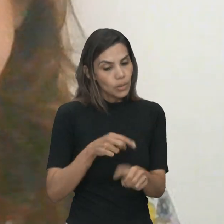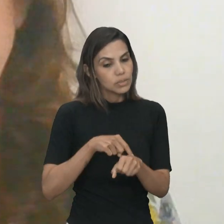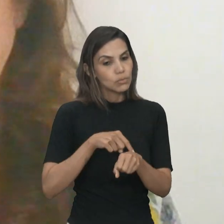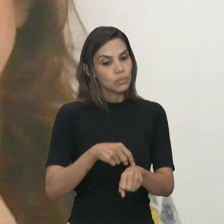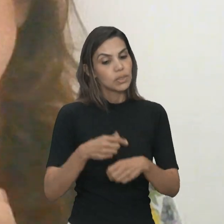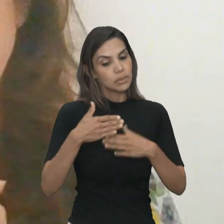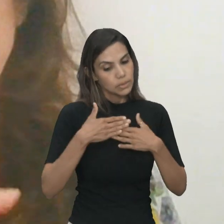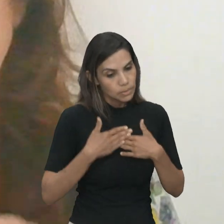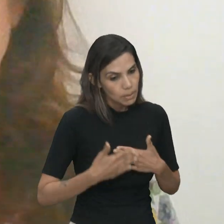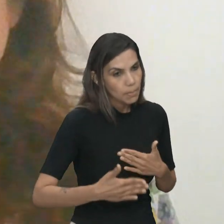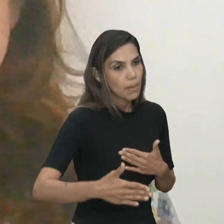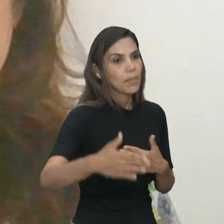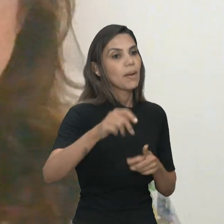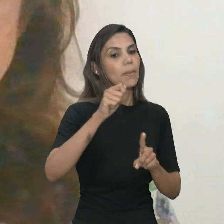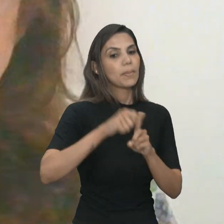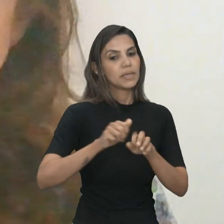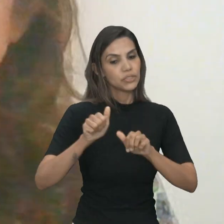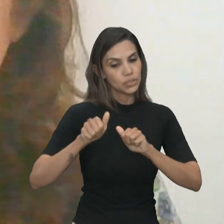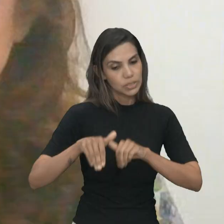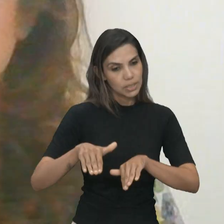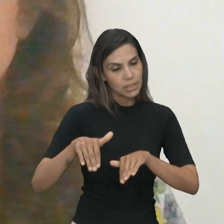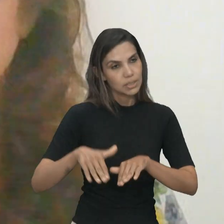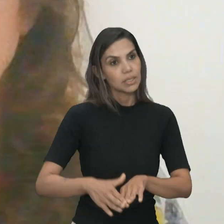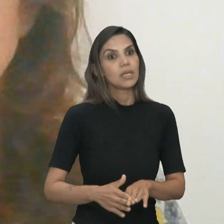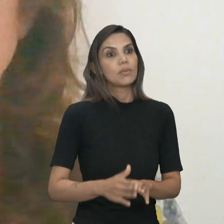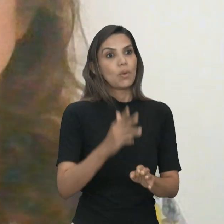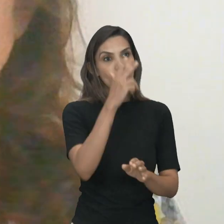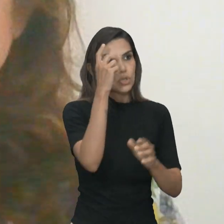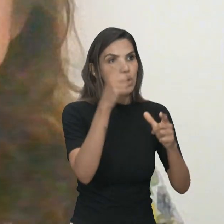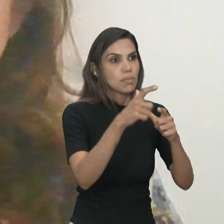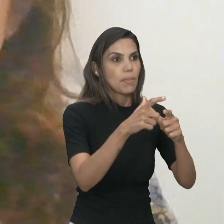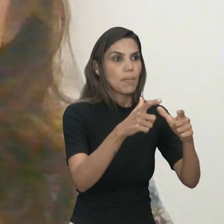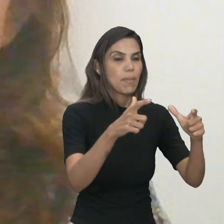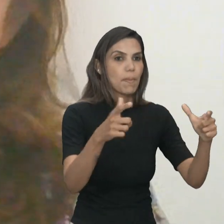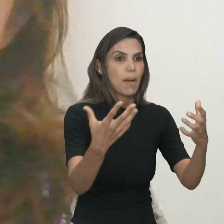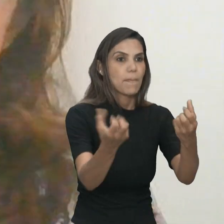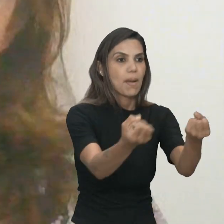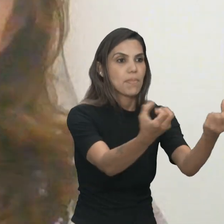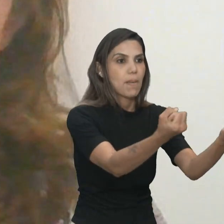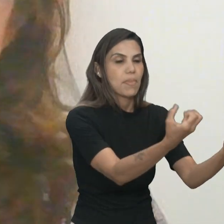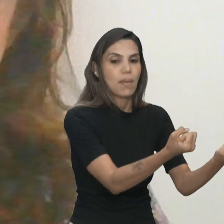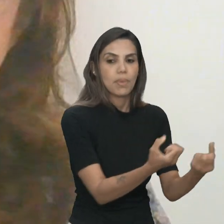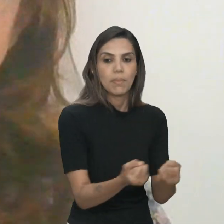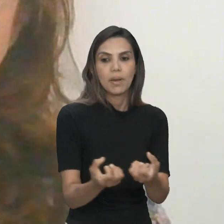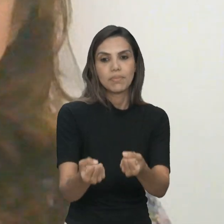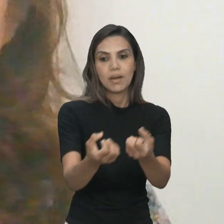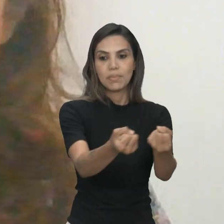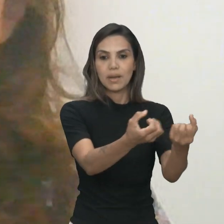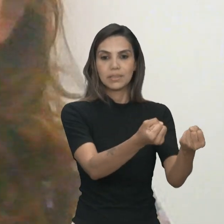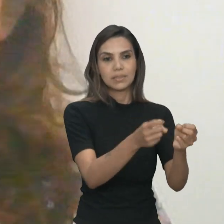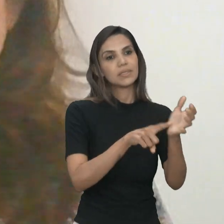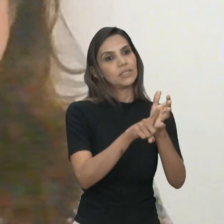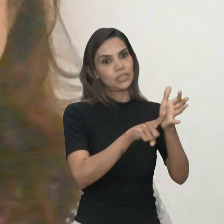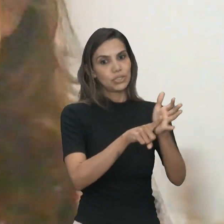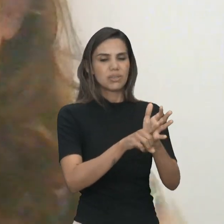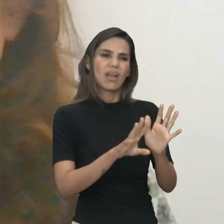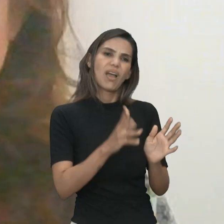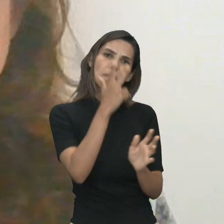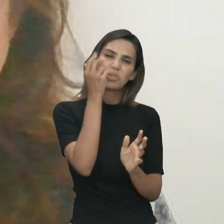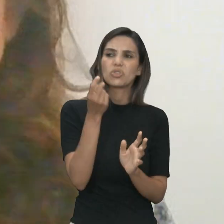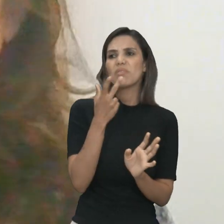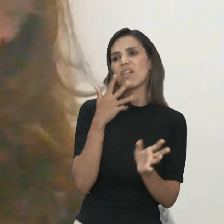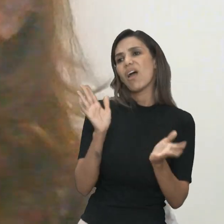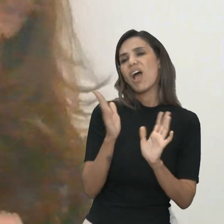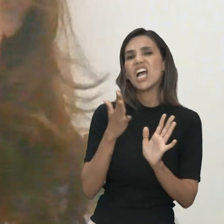está iniciando agora esse mês de setembro, que a gente consiga uma adesão maior. E mesmo aqueles servidores assim falam, mas eu já realizo pelo